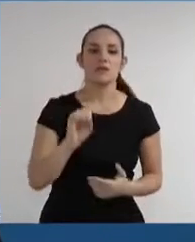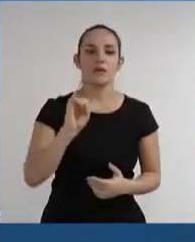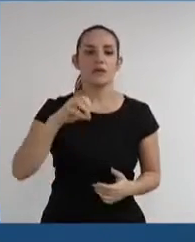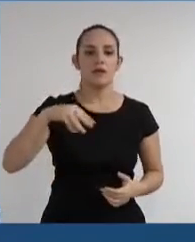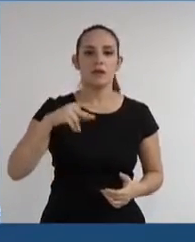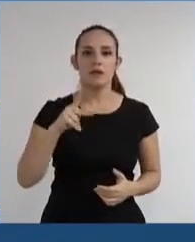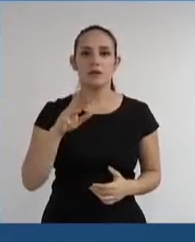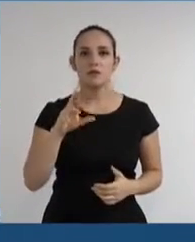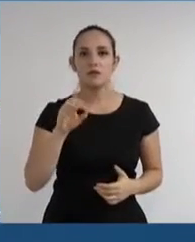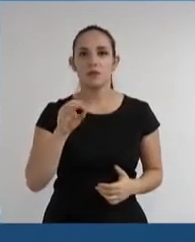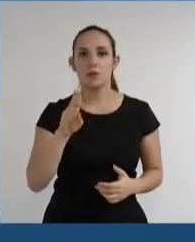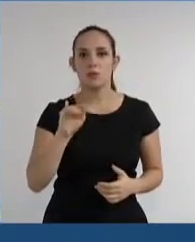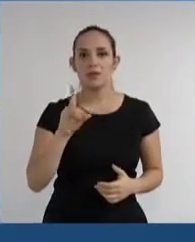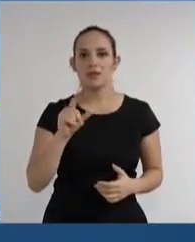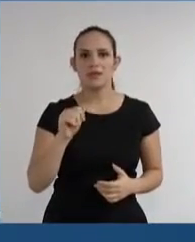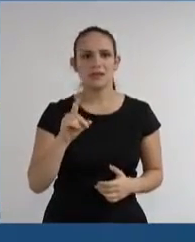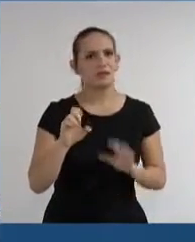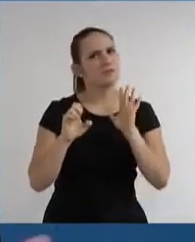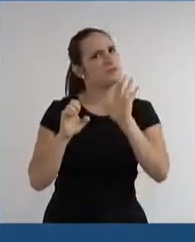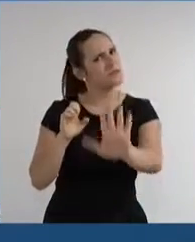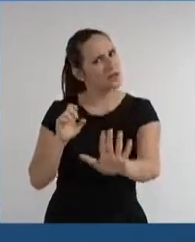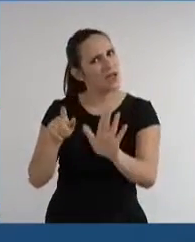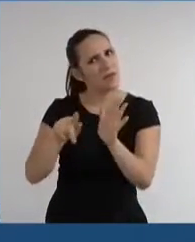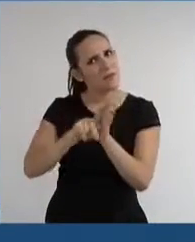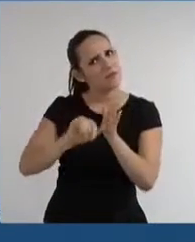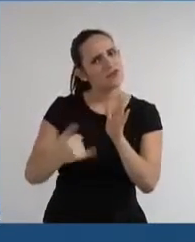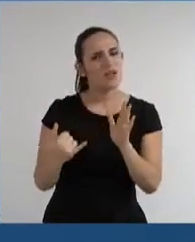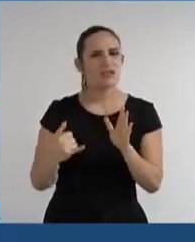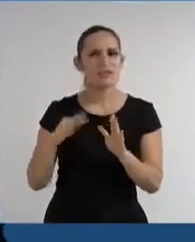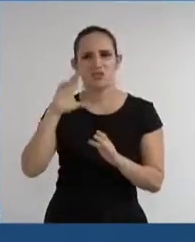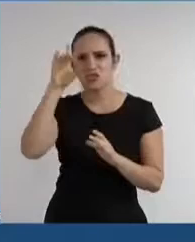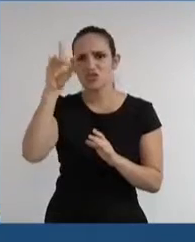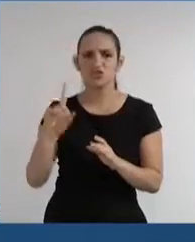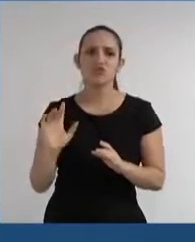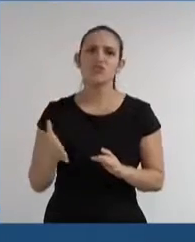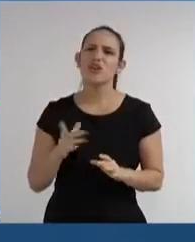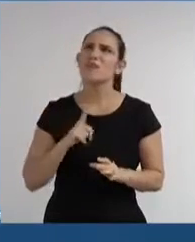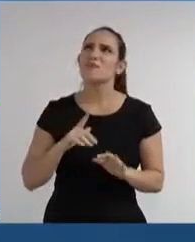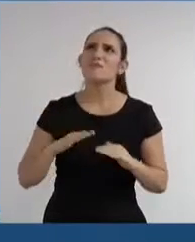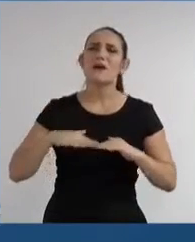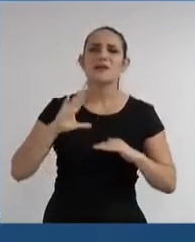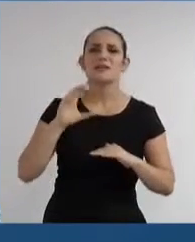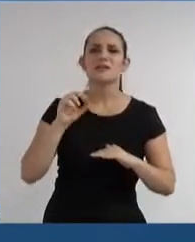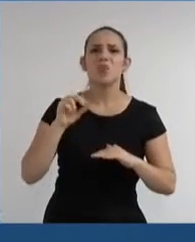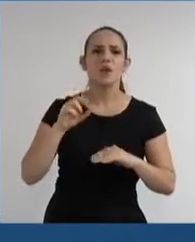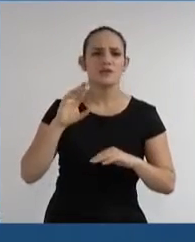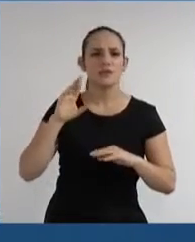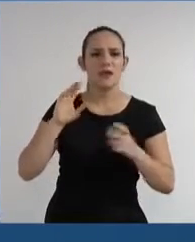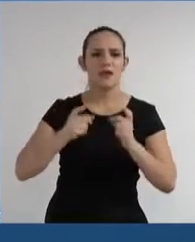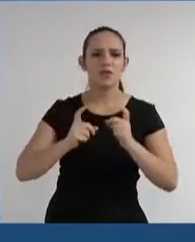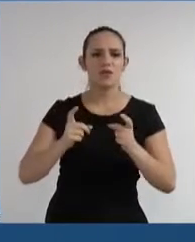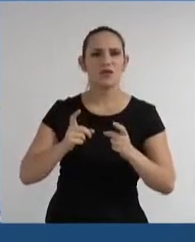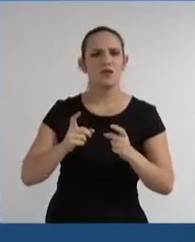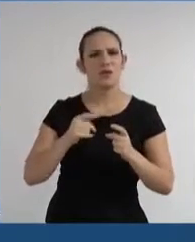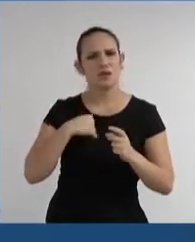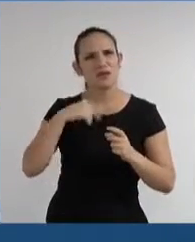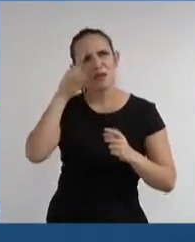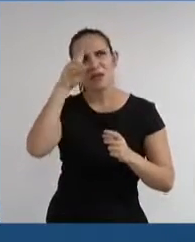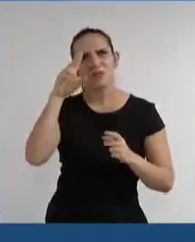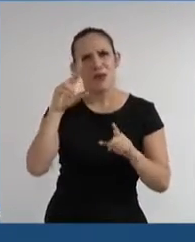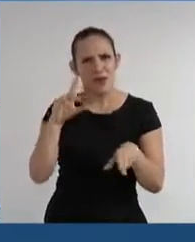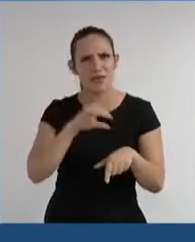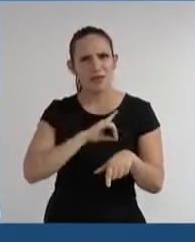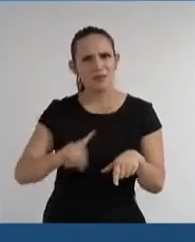plano diretor. Tiveram mais de 50 reuniões, pelo que a gente tem. Uma, inclusive, aqui nessa casa. Acho que o deputado Amarildo,